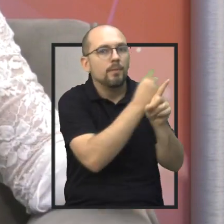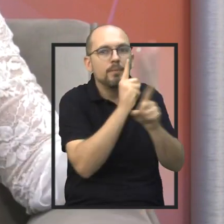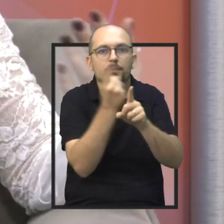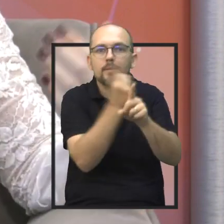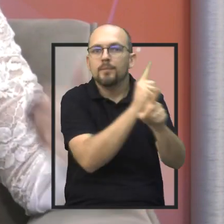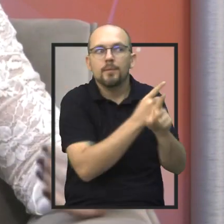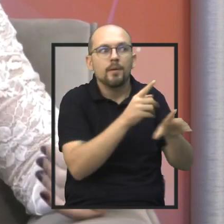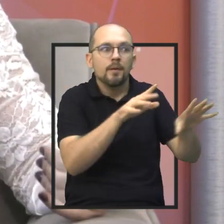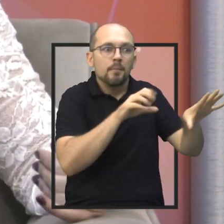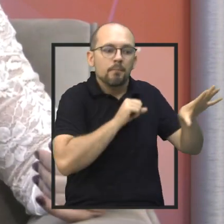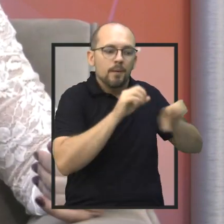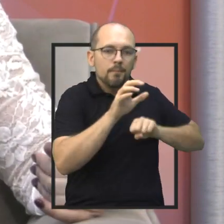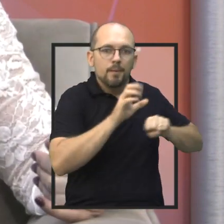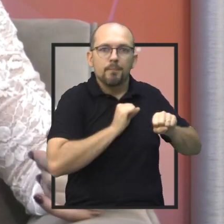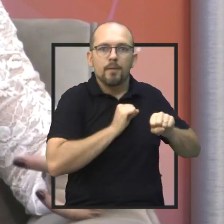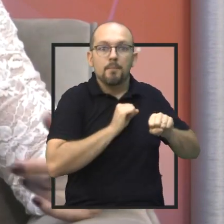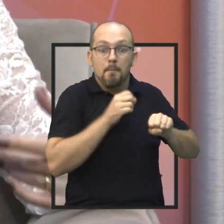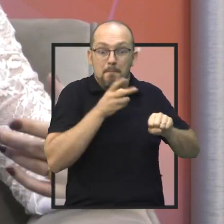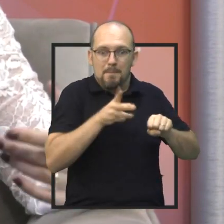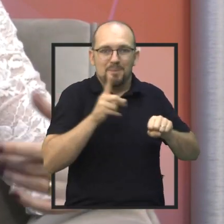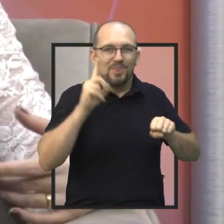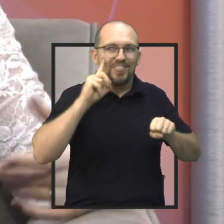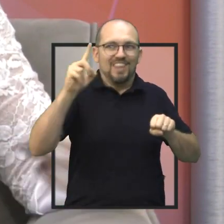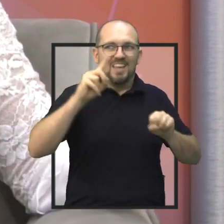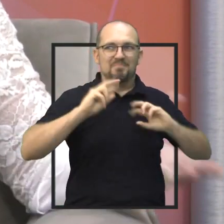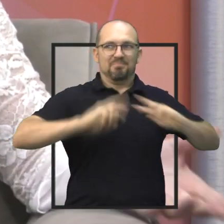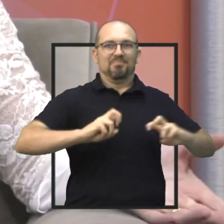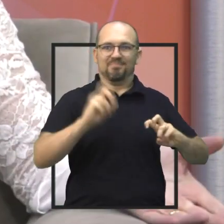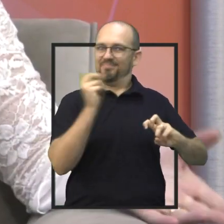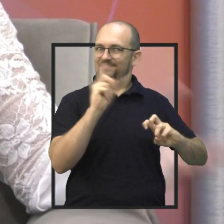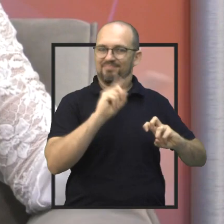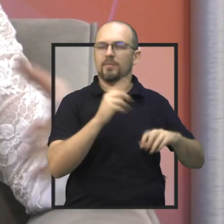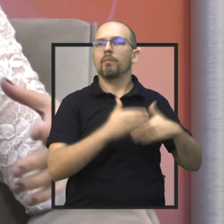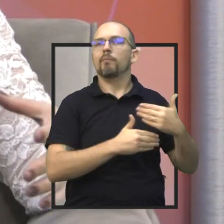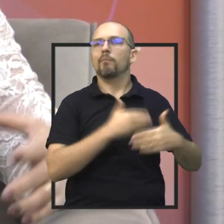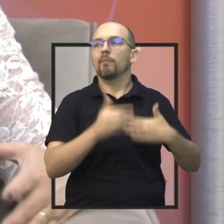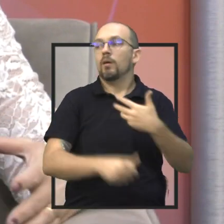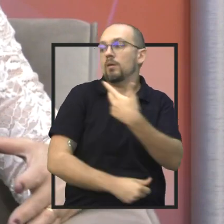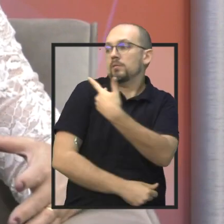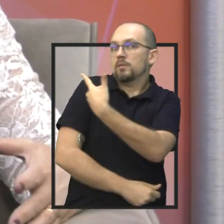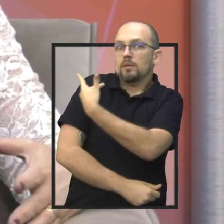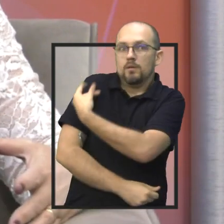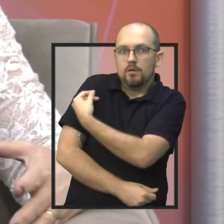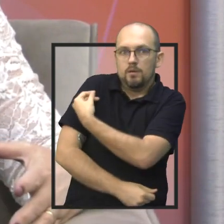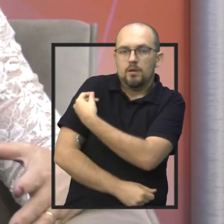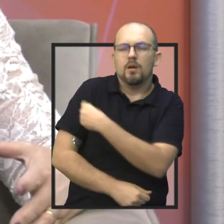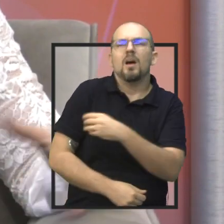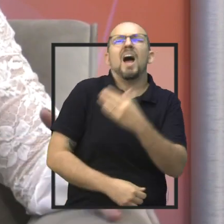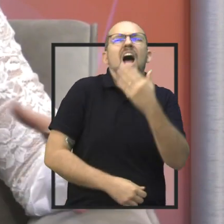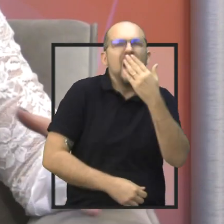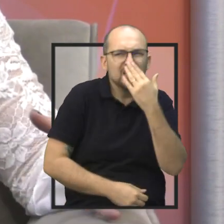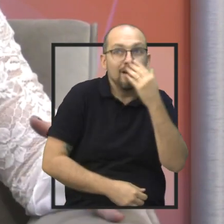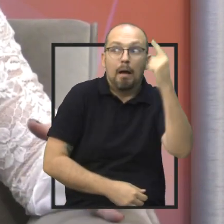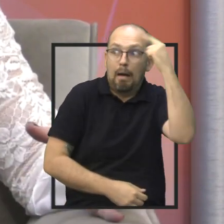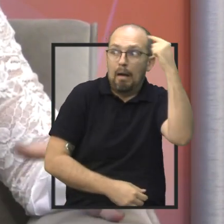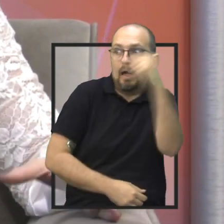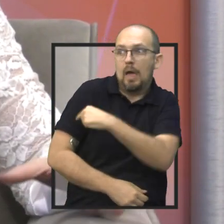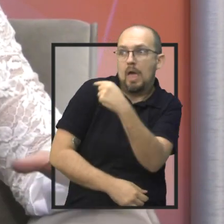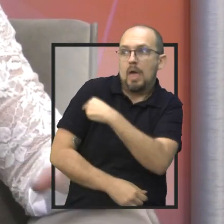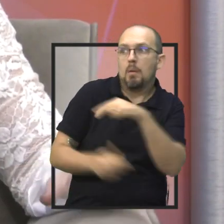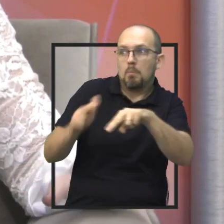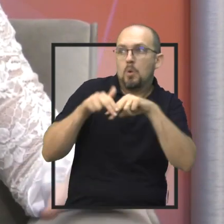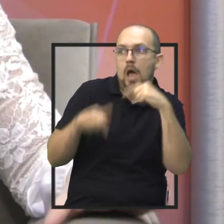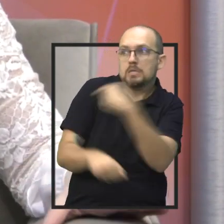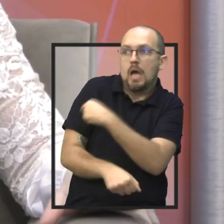contaminam, não pegam no mesmo dia, de imediato, acabam tomando a vacina e desenvolvendo o quadro infeccioso e associando a